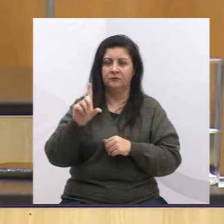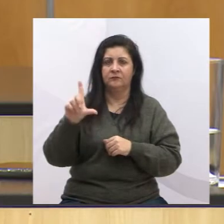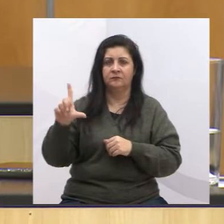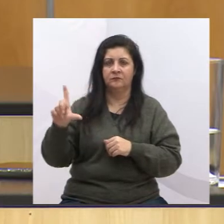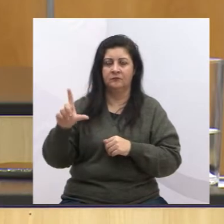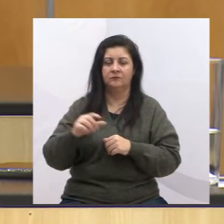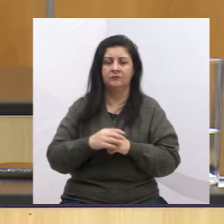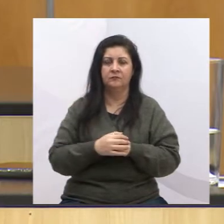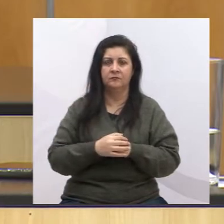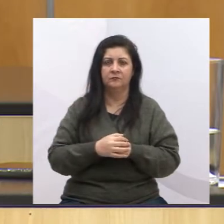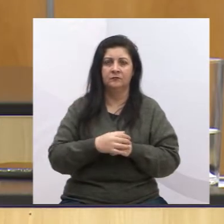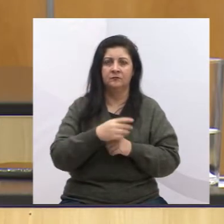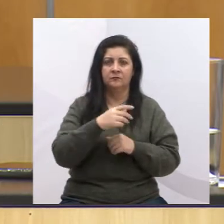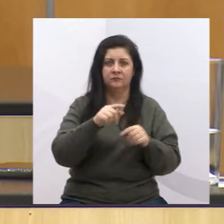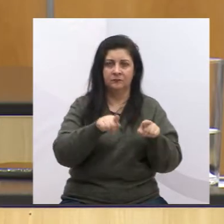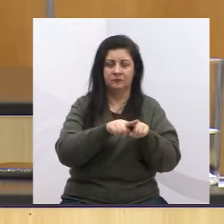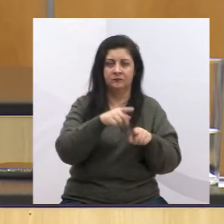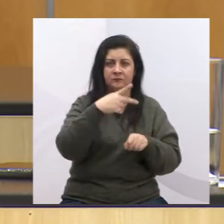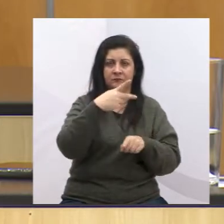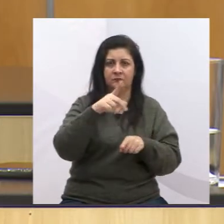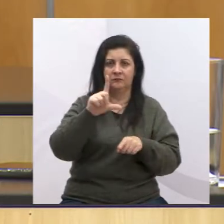003/2021 e do PLL número